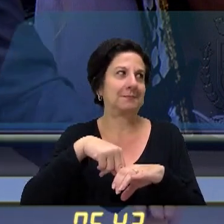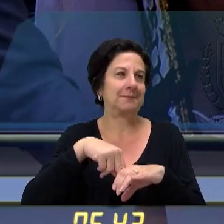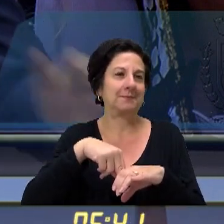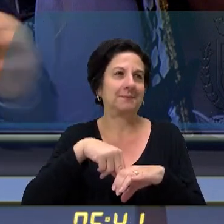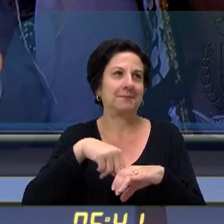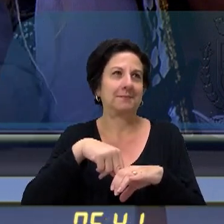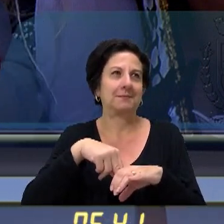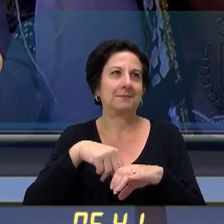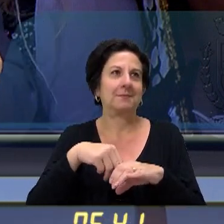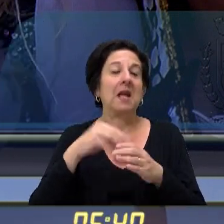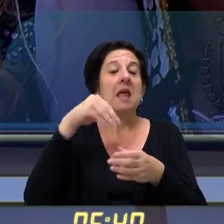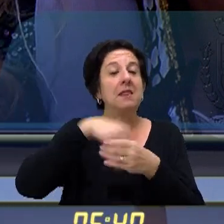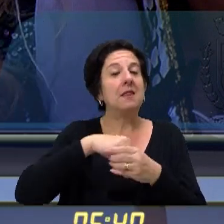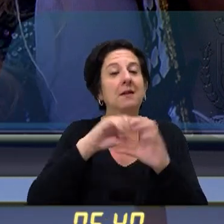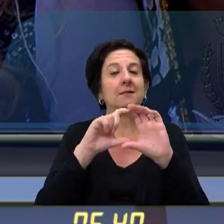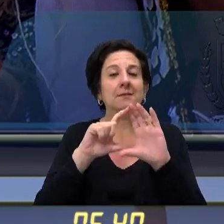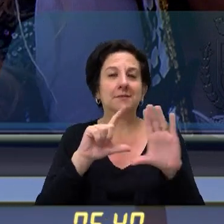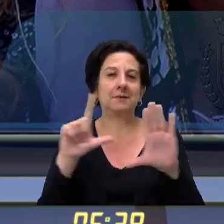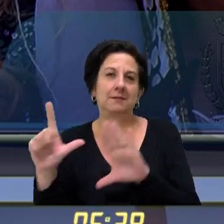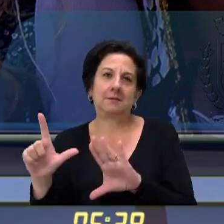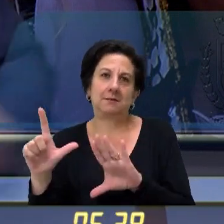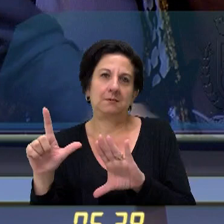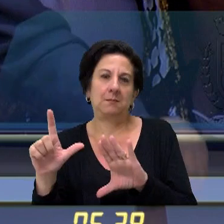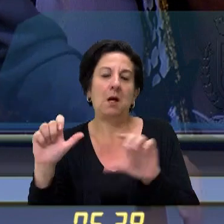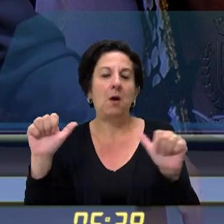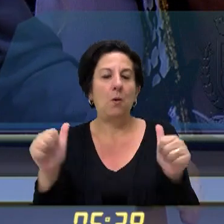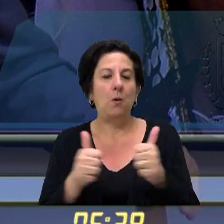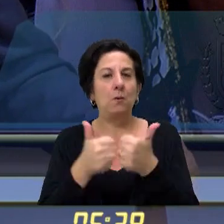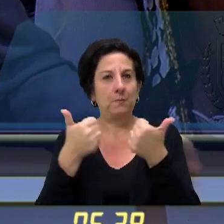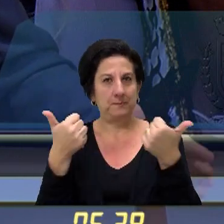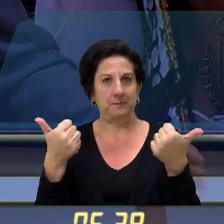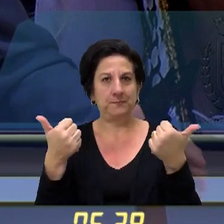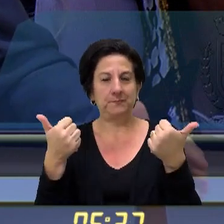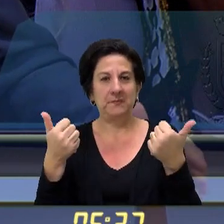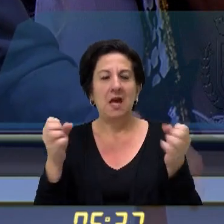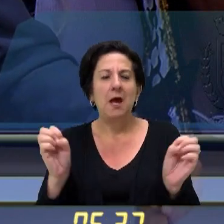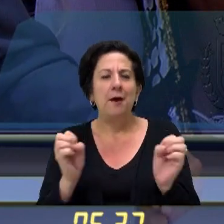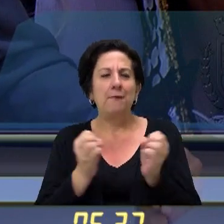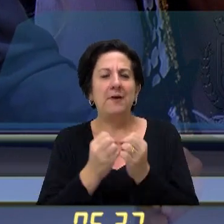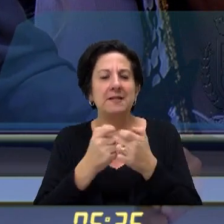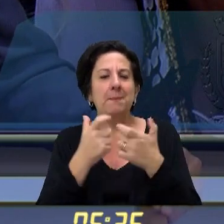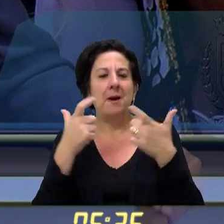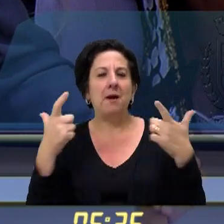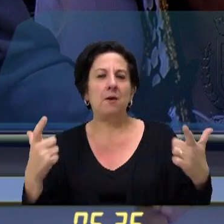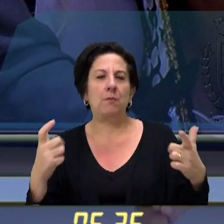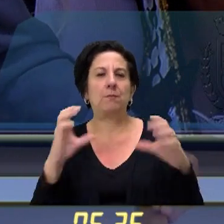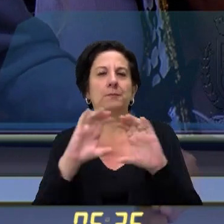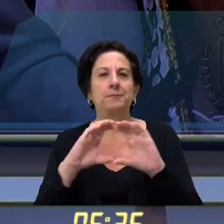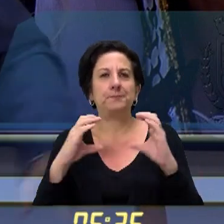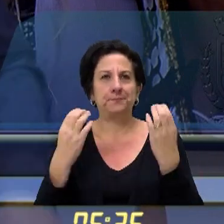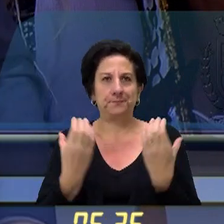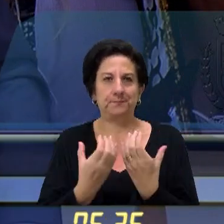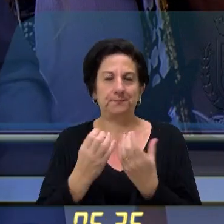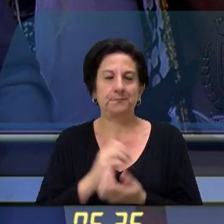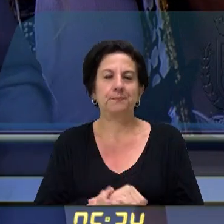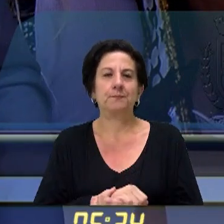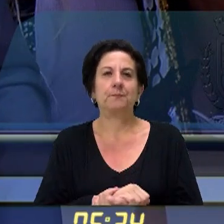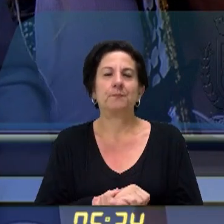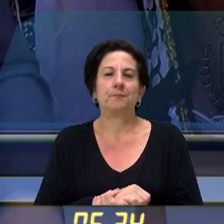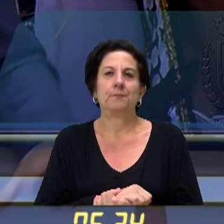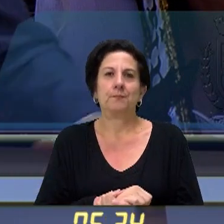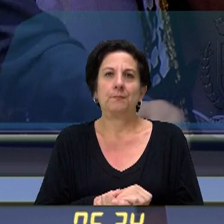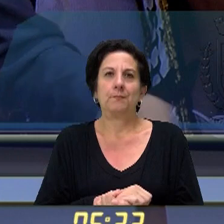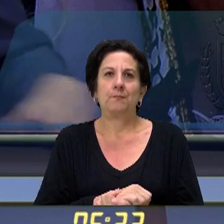estamos dentro da semana da Oktoberfest, a festa maior da nossa comunidade. E